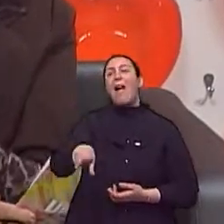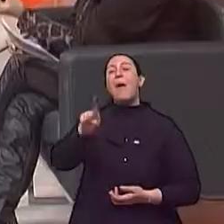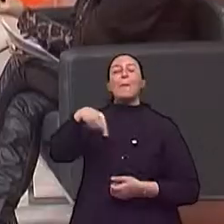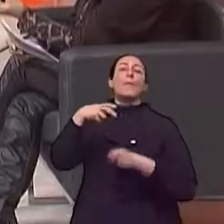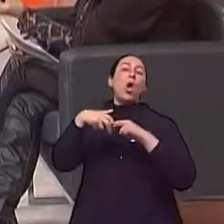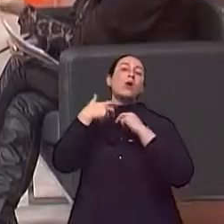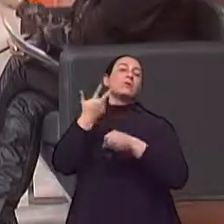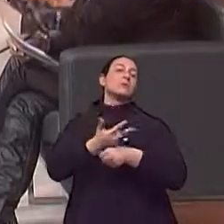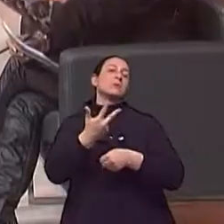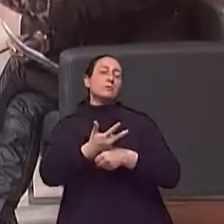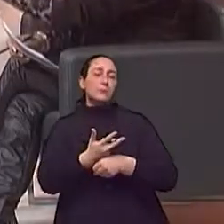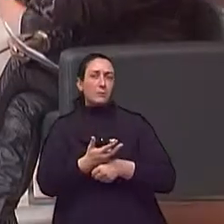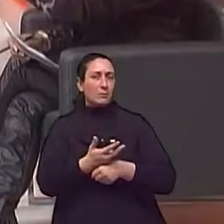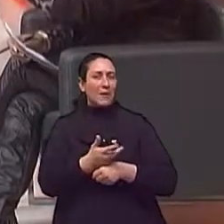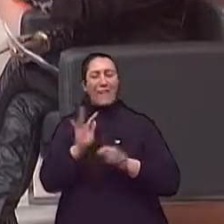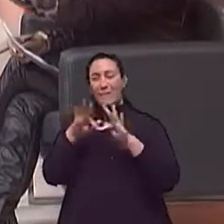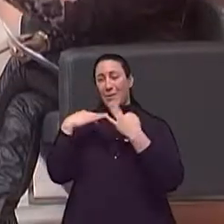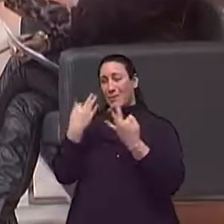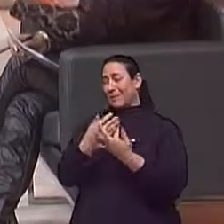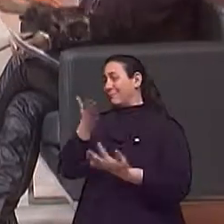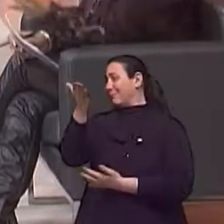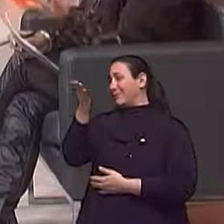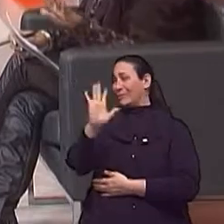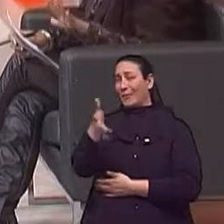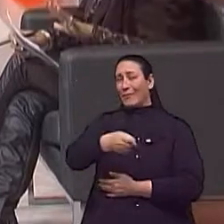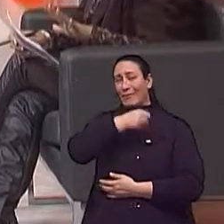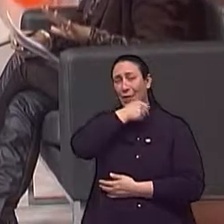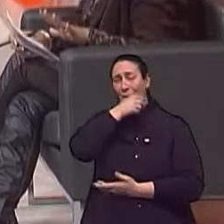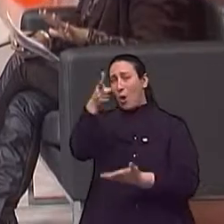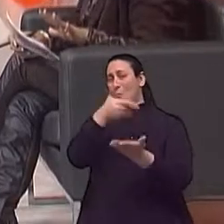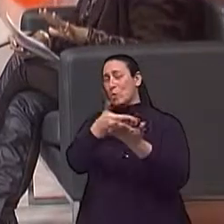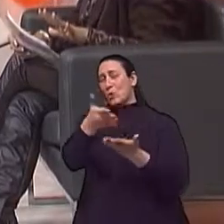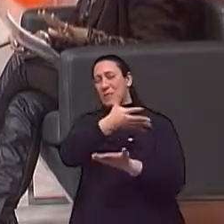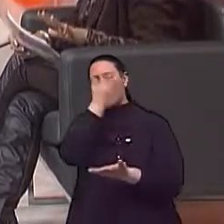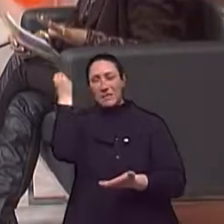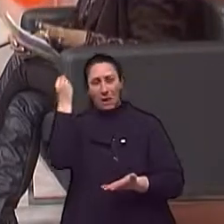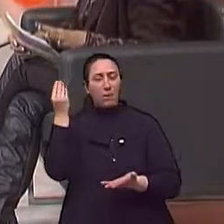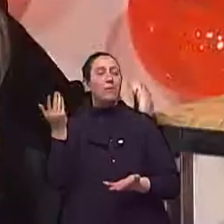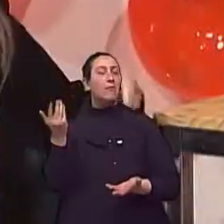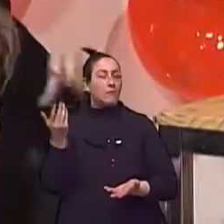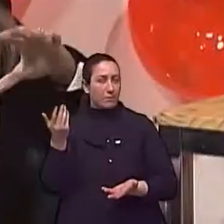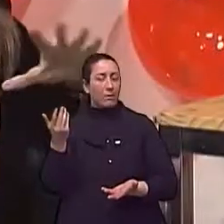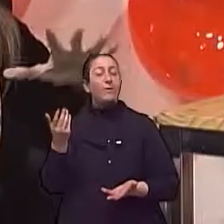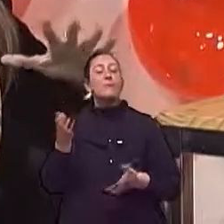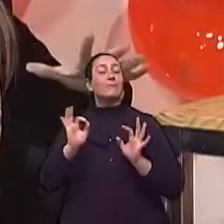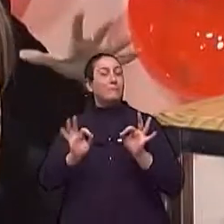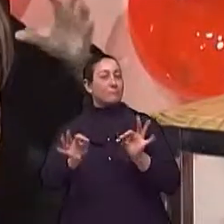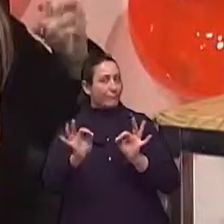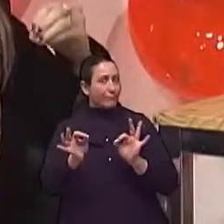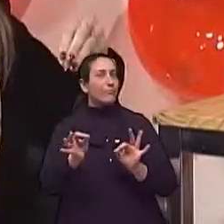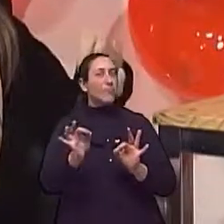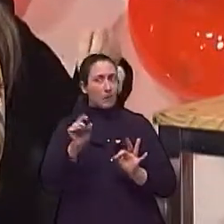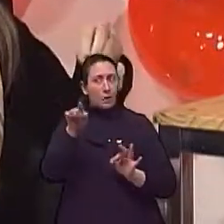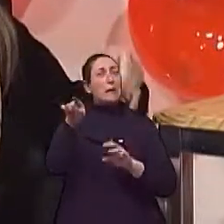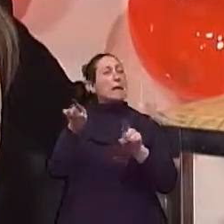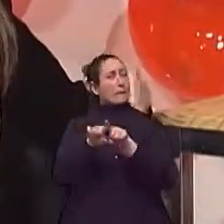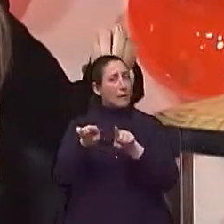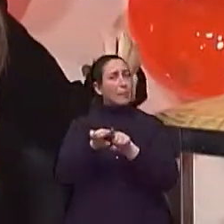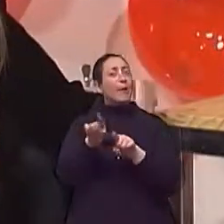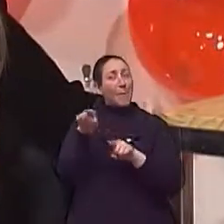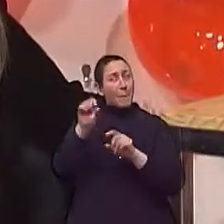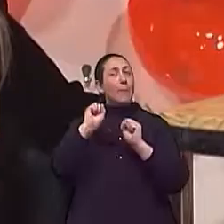a família também né E tá ficando Vel ex já começou a esque aliás isso que tu estás falando até pode ser objeto de outro outro